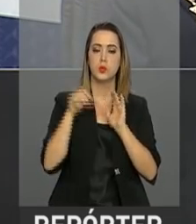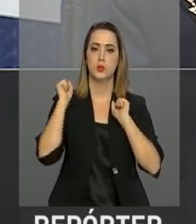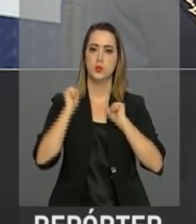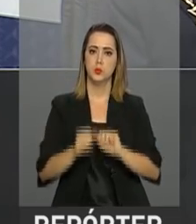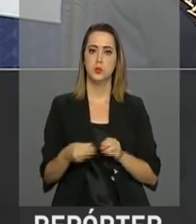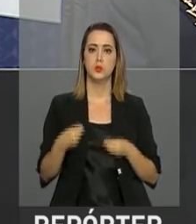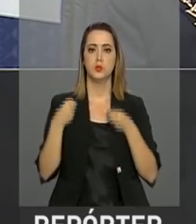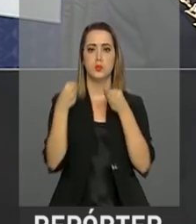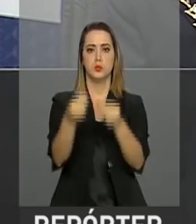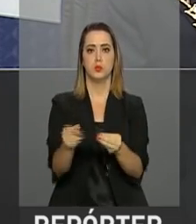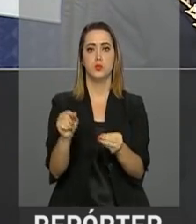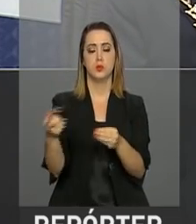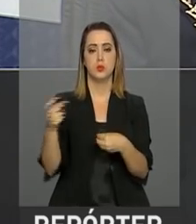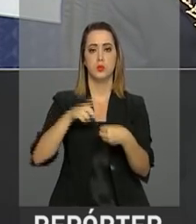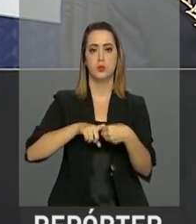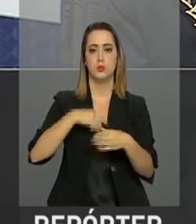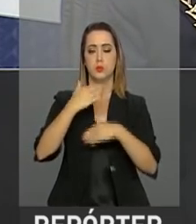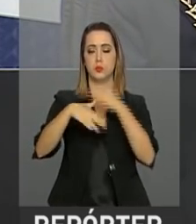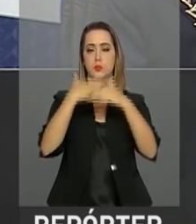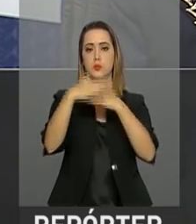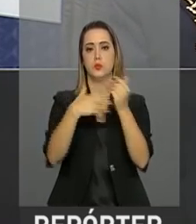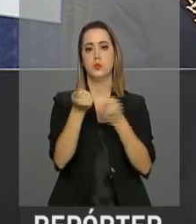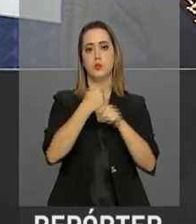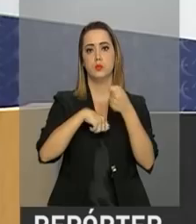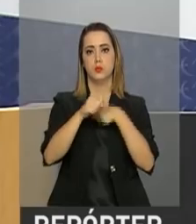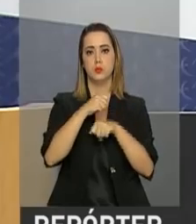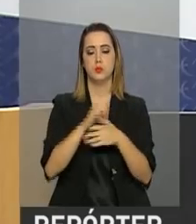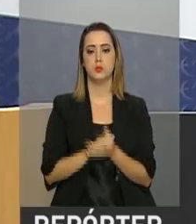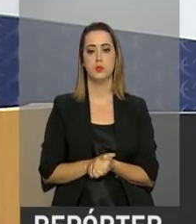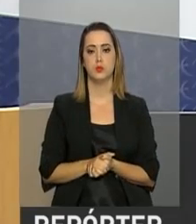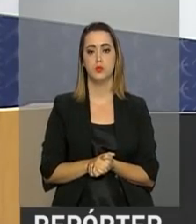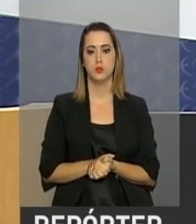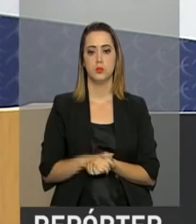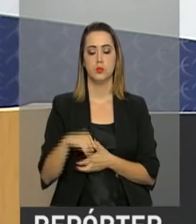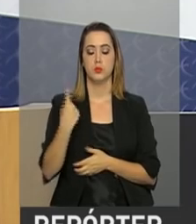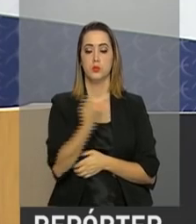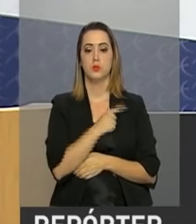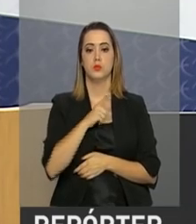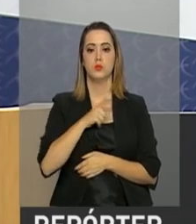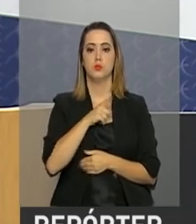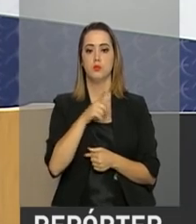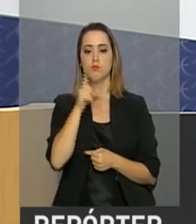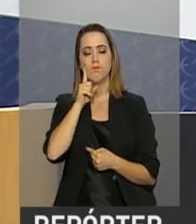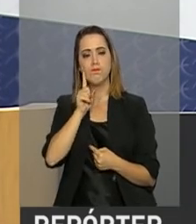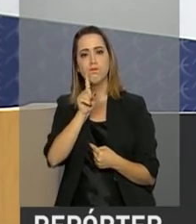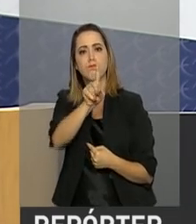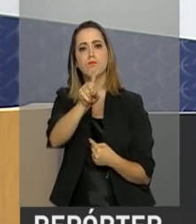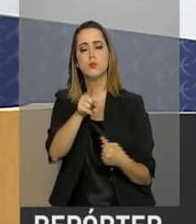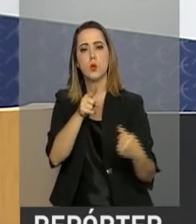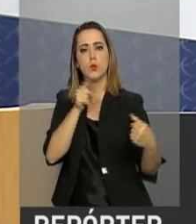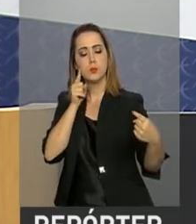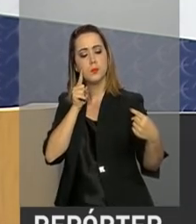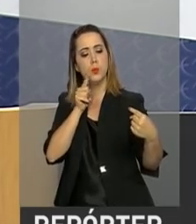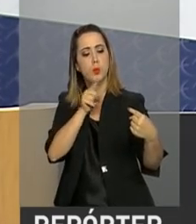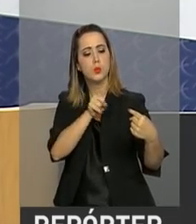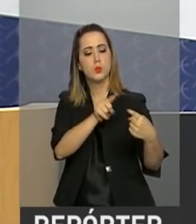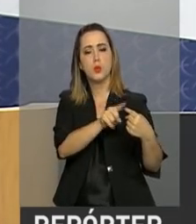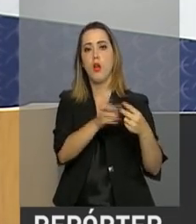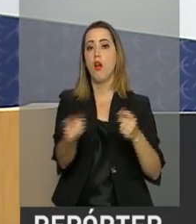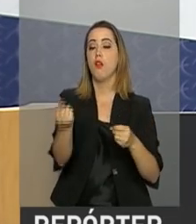Pode garantir a retomada do crescimento econômico nós temos Norte Claro a reconstrução